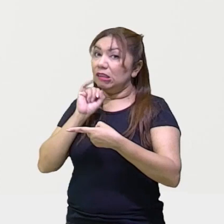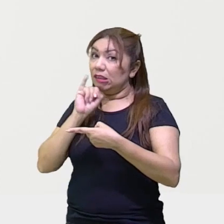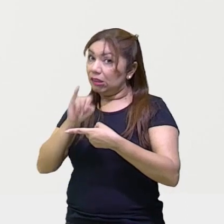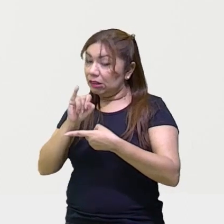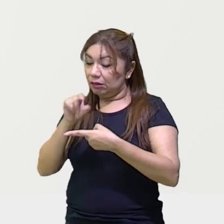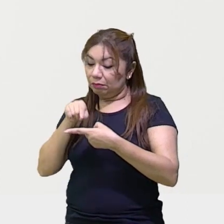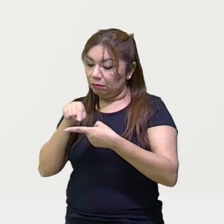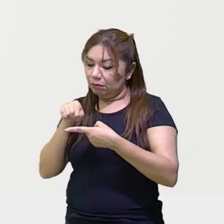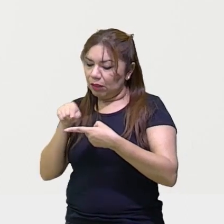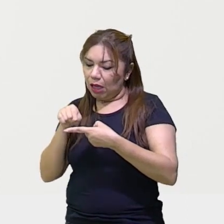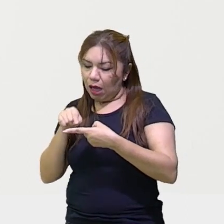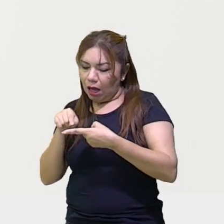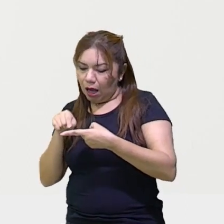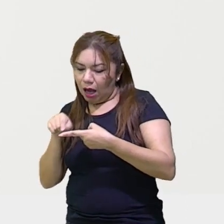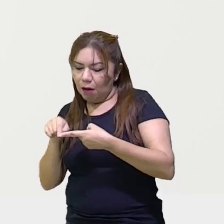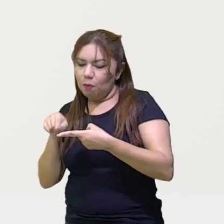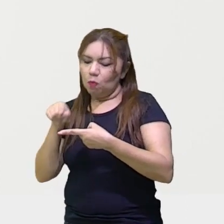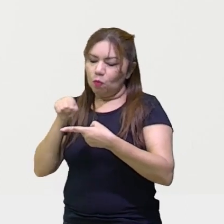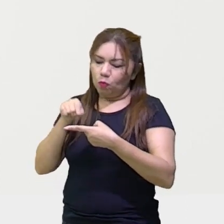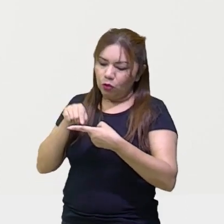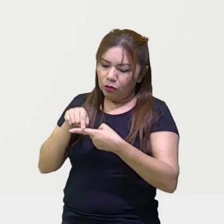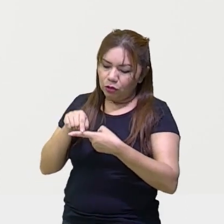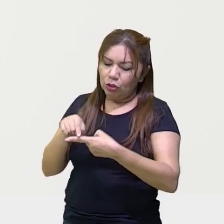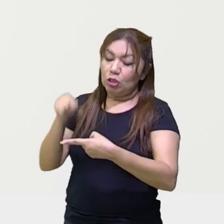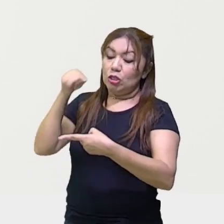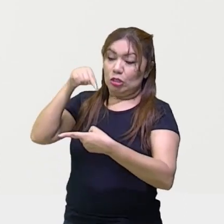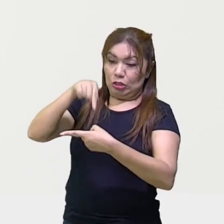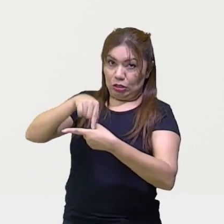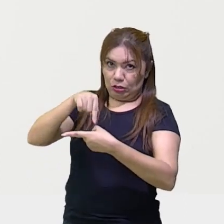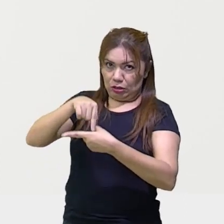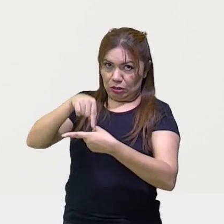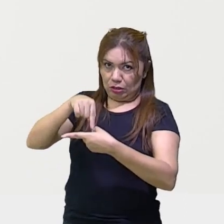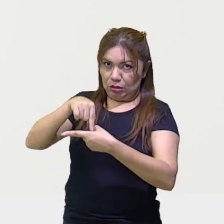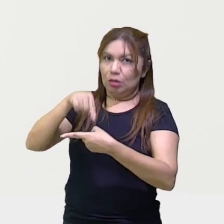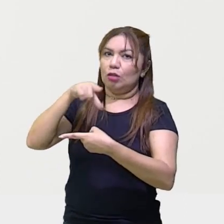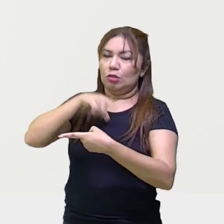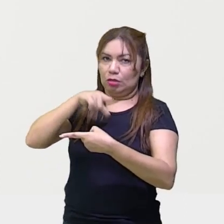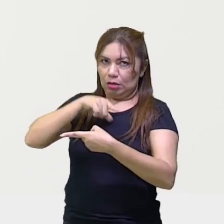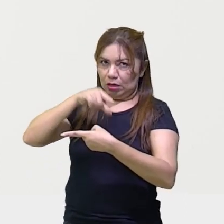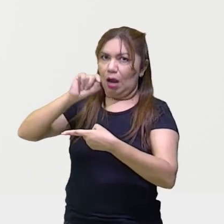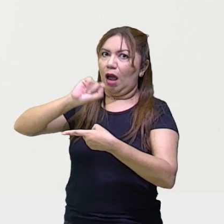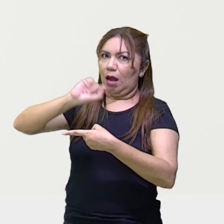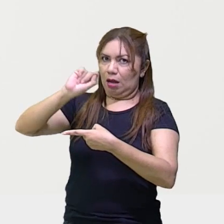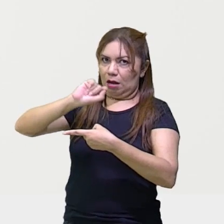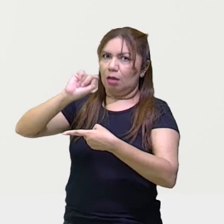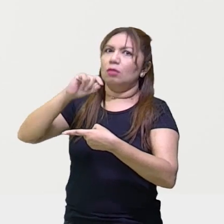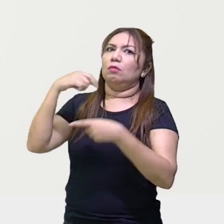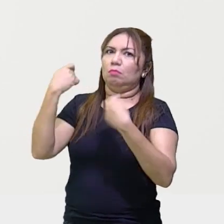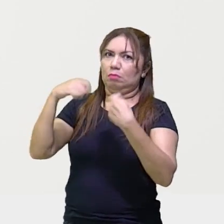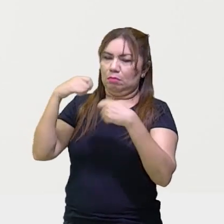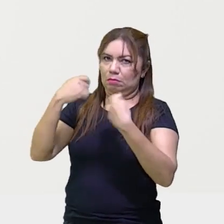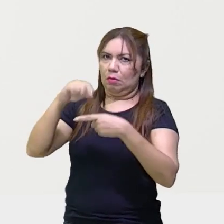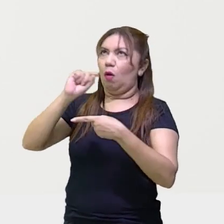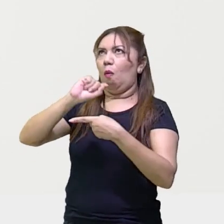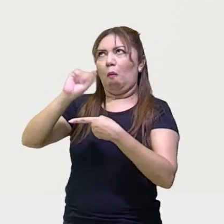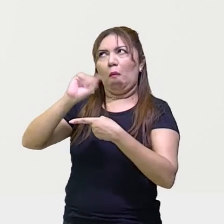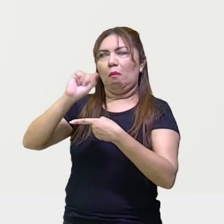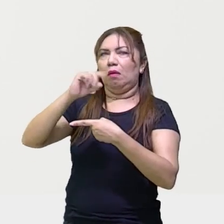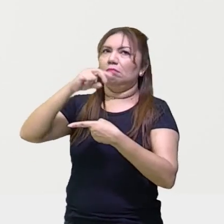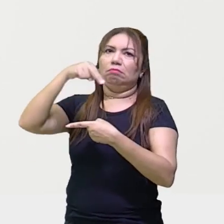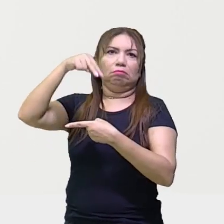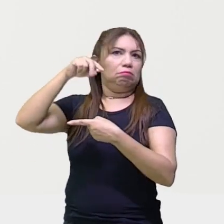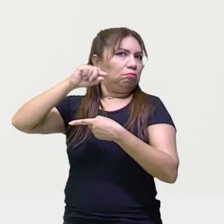for a antepenúltima, todas as palavras vão ser acentuadas, sem